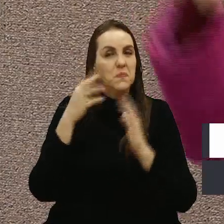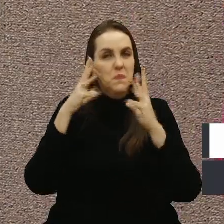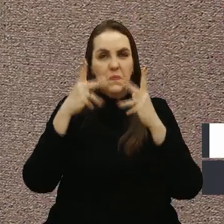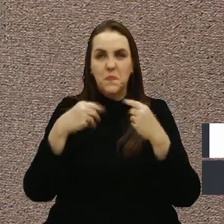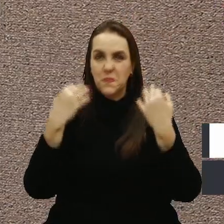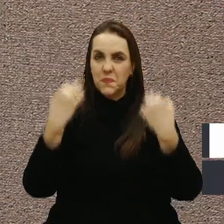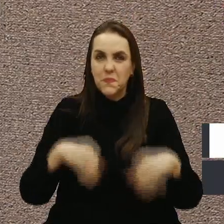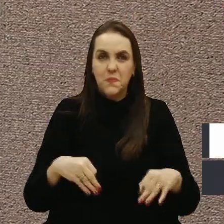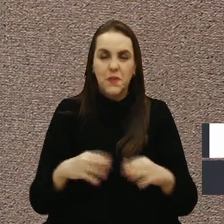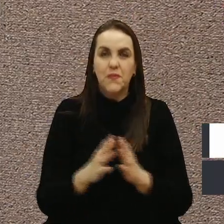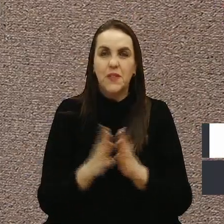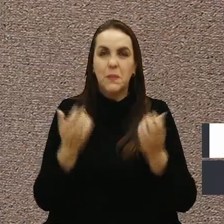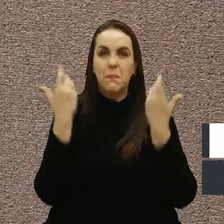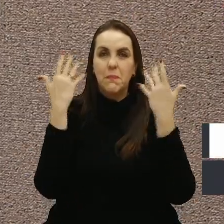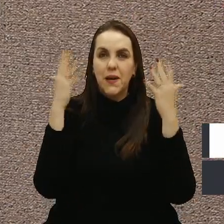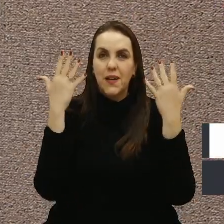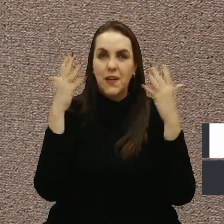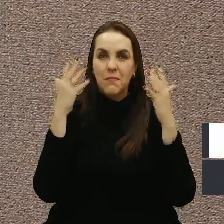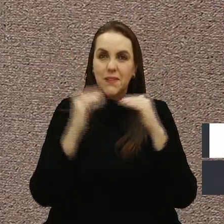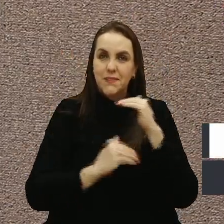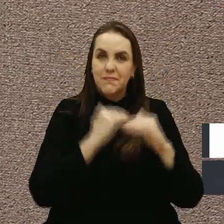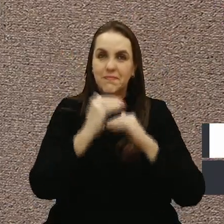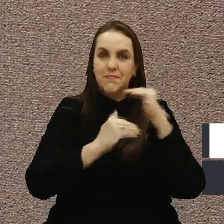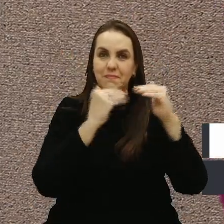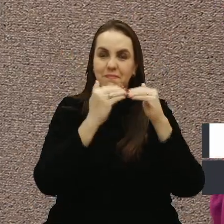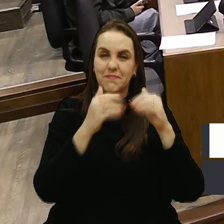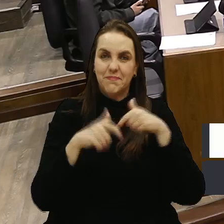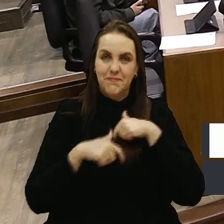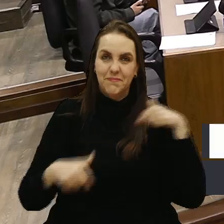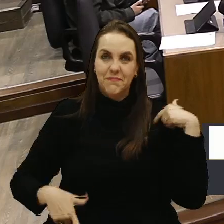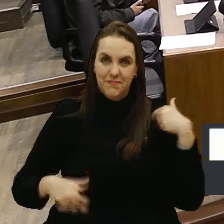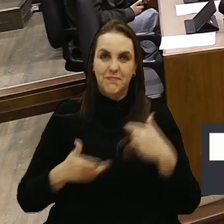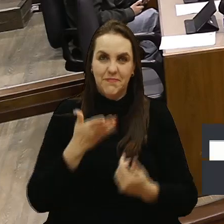Parabéns. Um excelente desempenho para ti aí nesse mandato, tá?